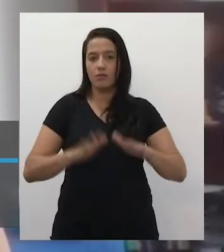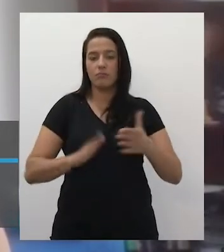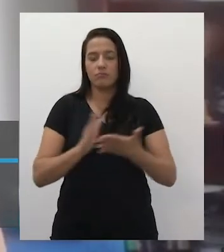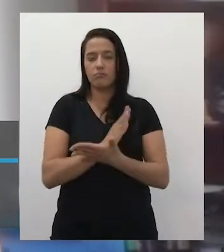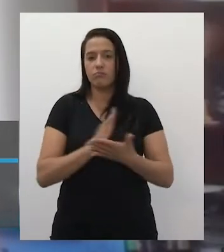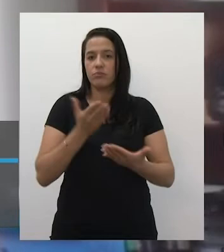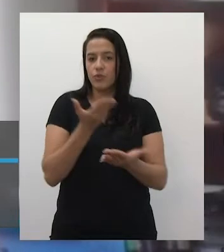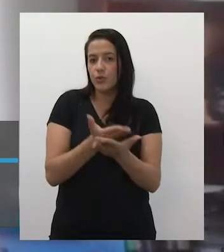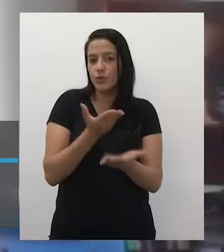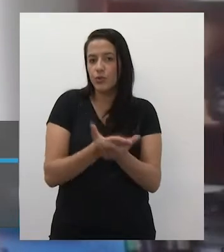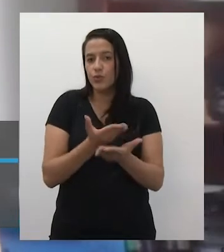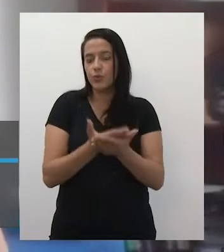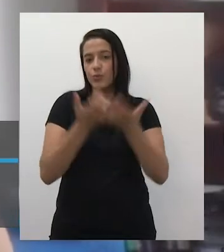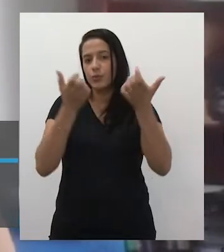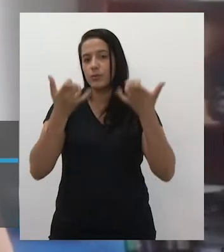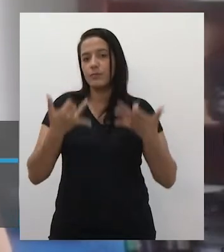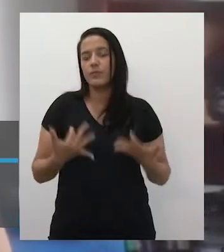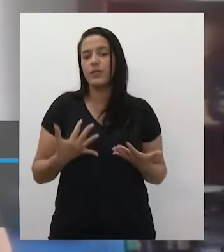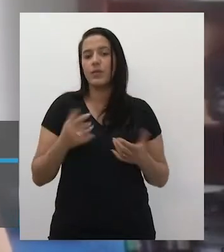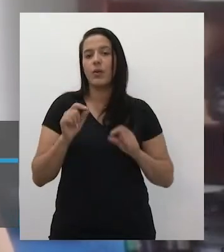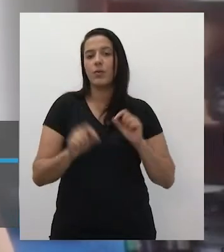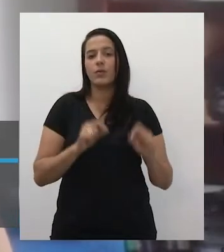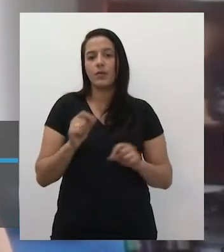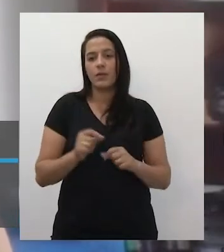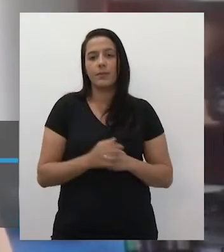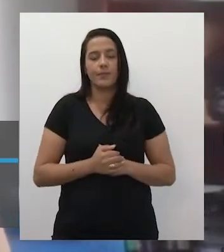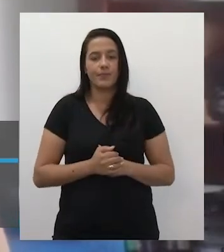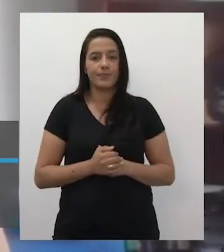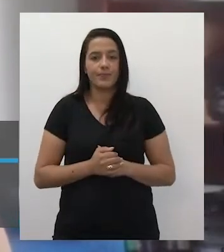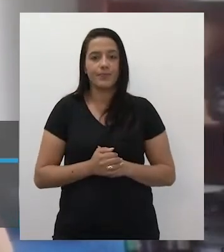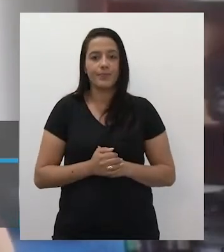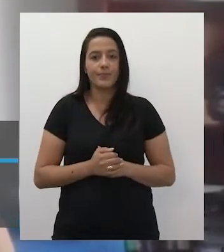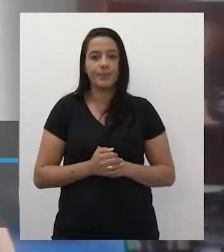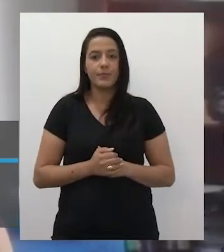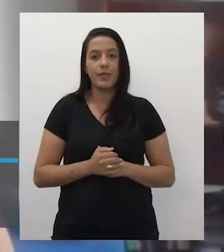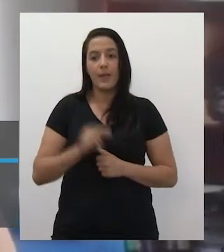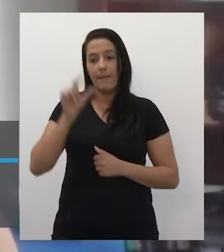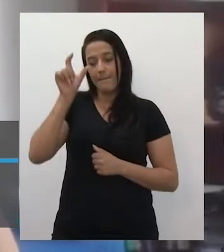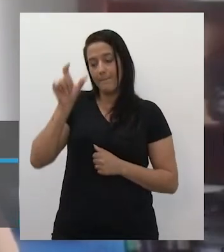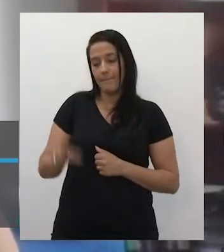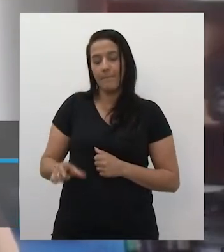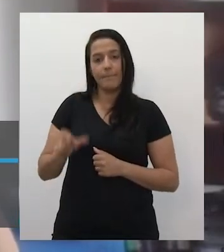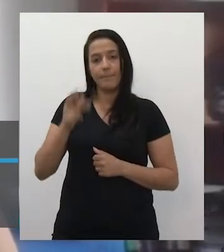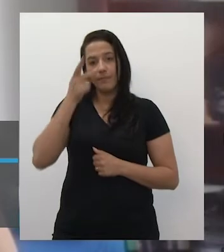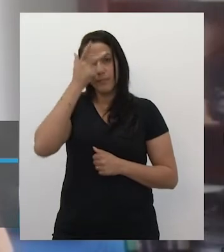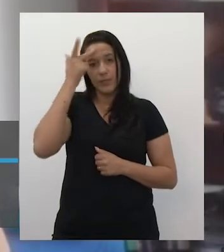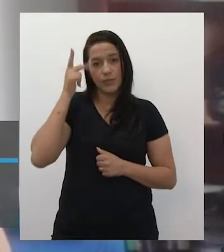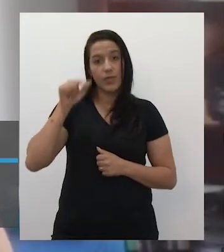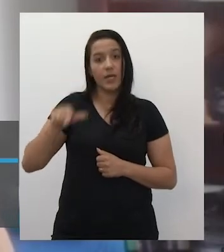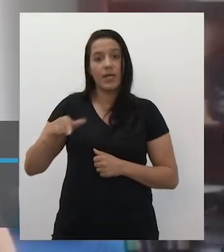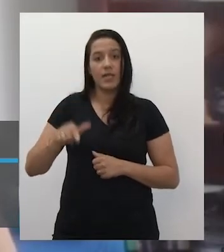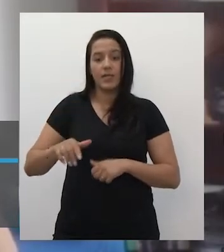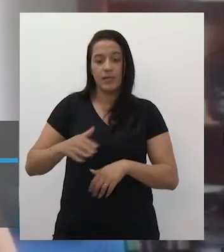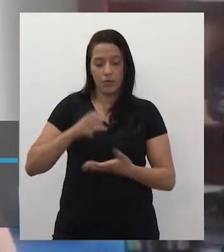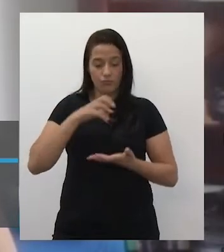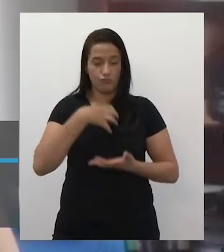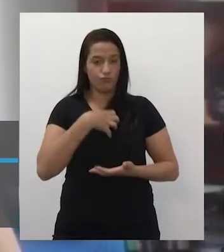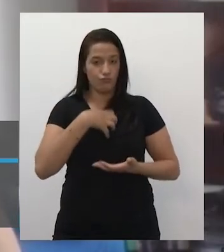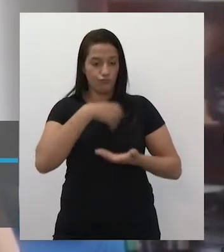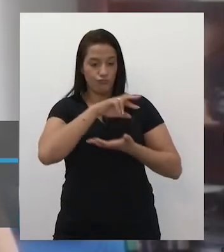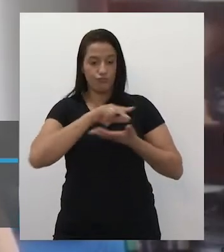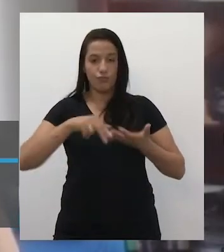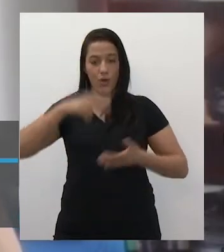né? Então a gente conseguir transpor as barreiras, e aí a Deise falou dessa frustração, né? Quando a gente fala de frustração, a gente lembra justamente